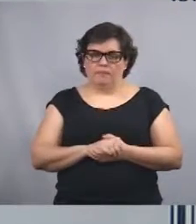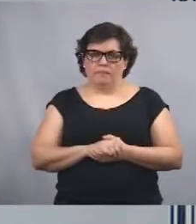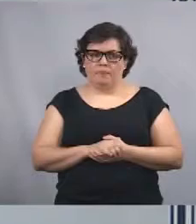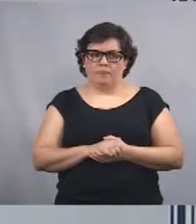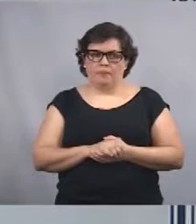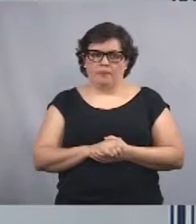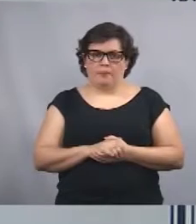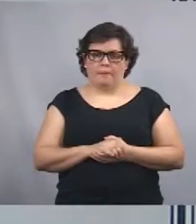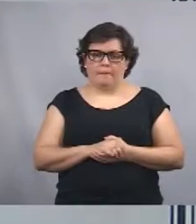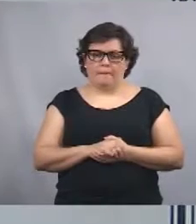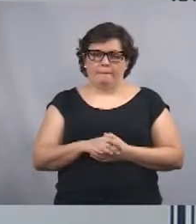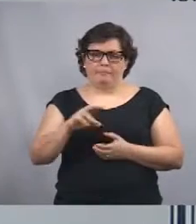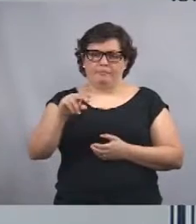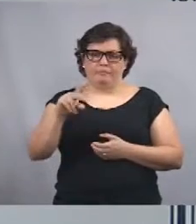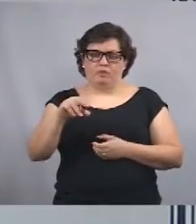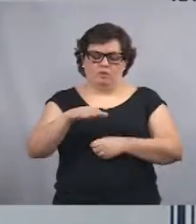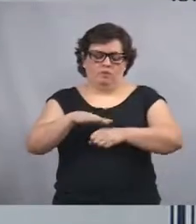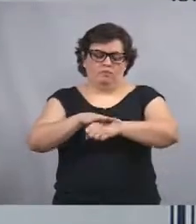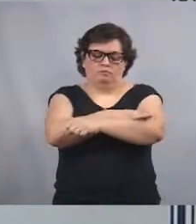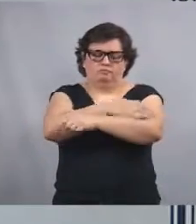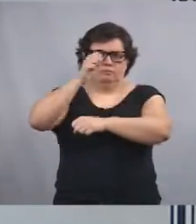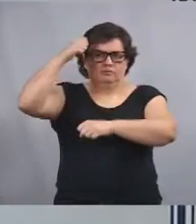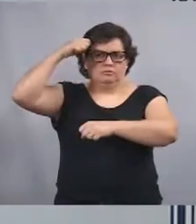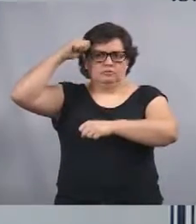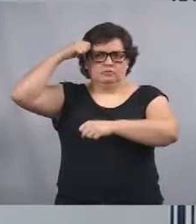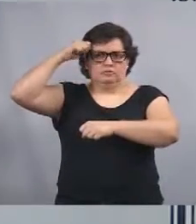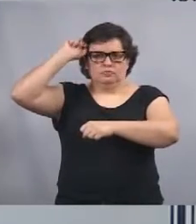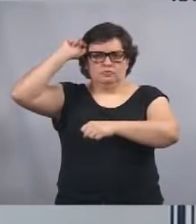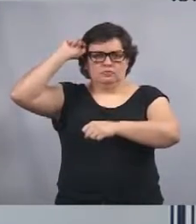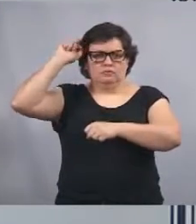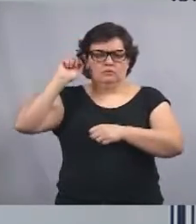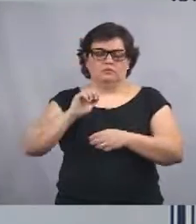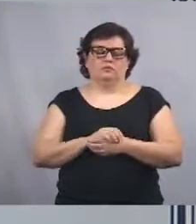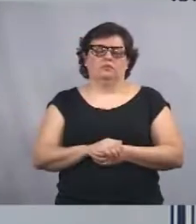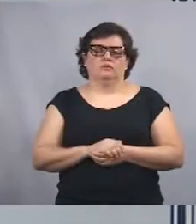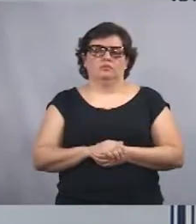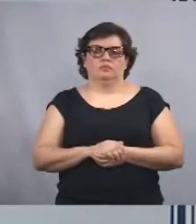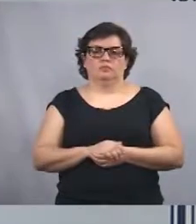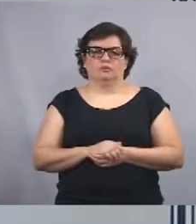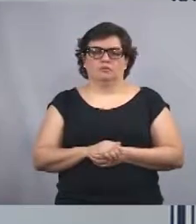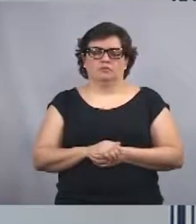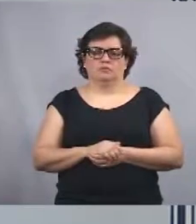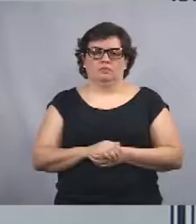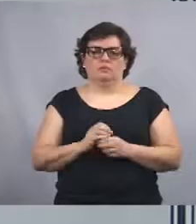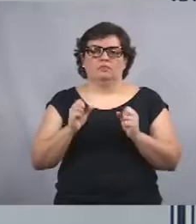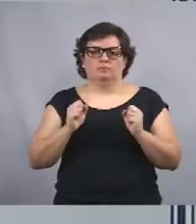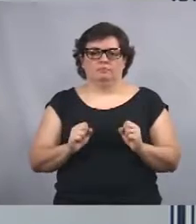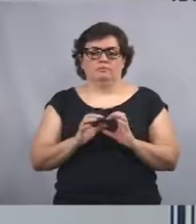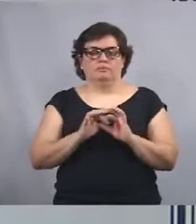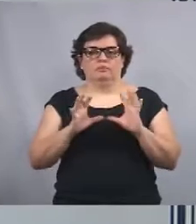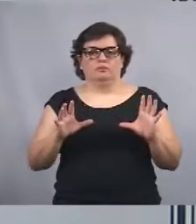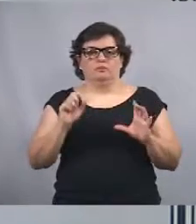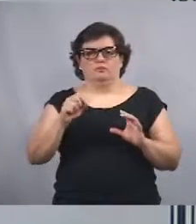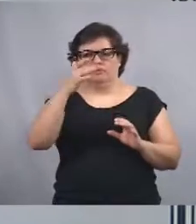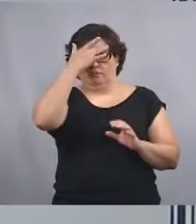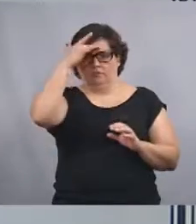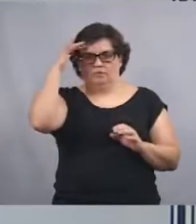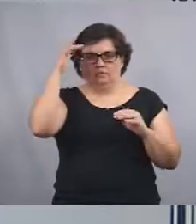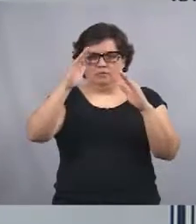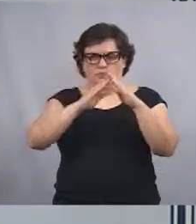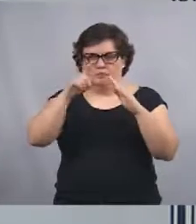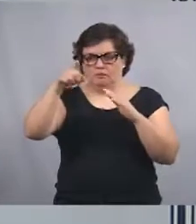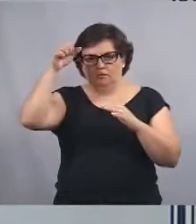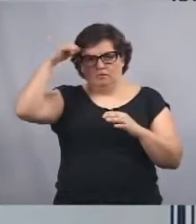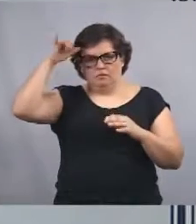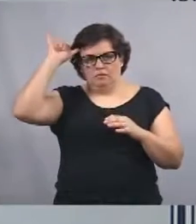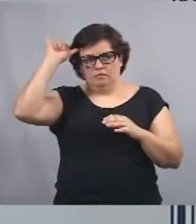uma pavimentação, uma urbanização, pode permitir que o morador da Fazenda do Estado, para